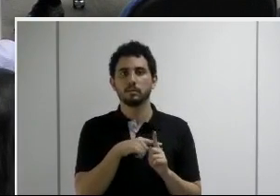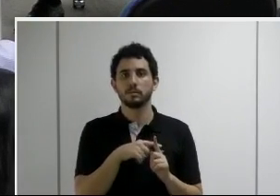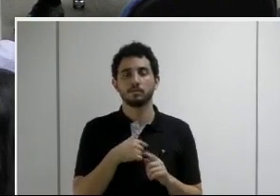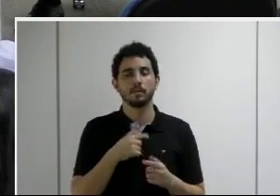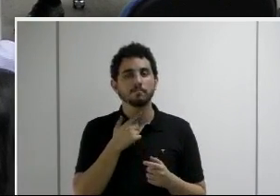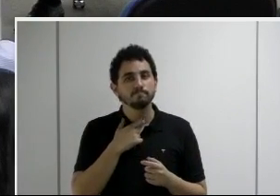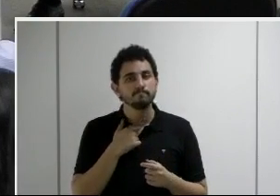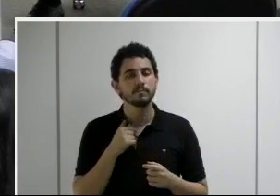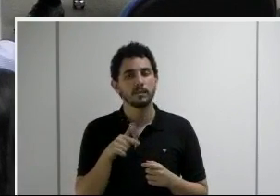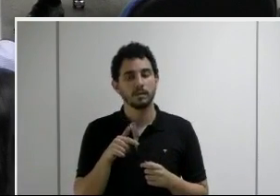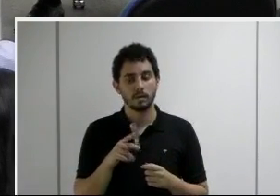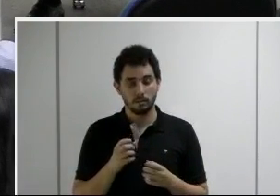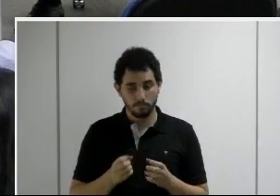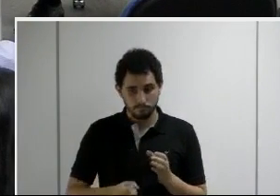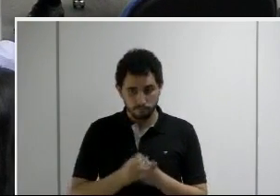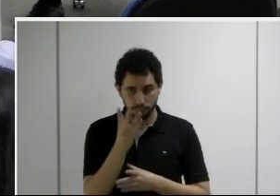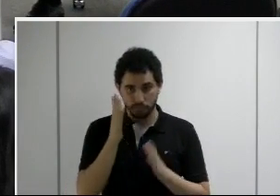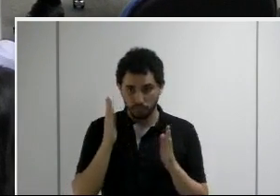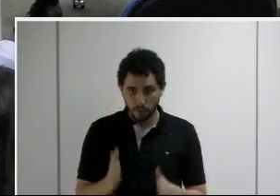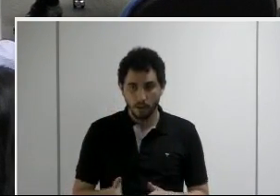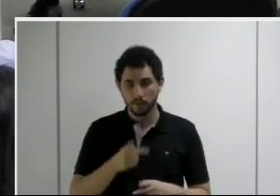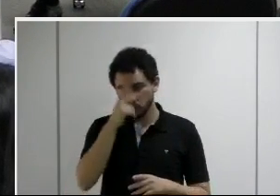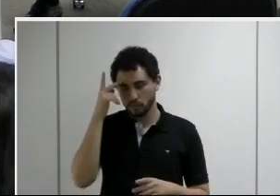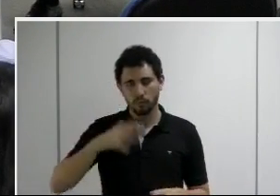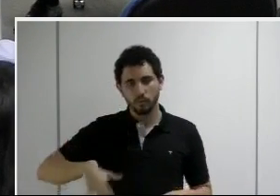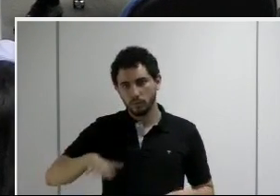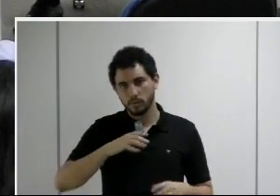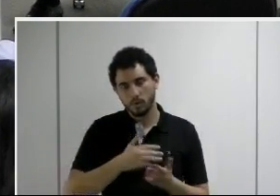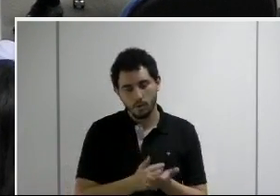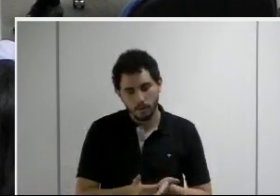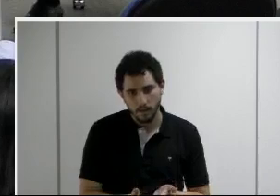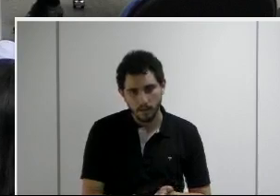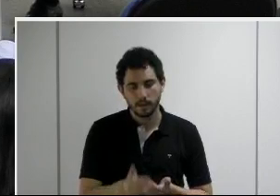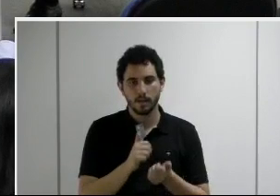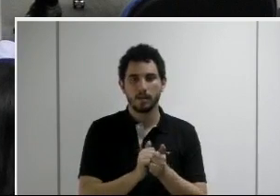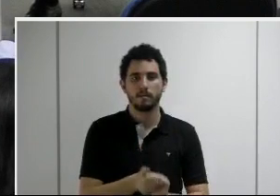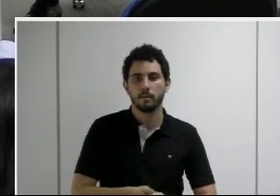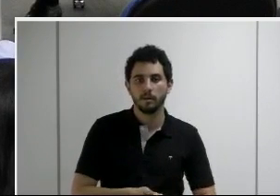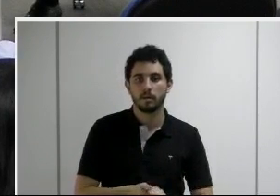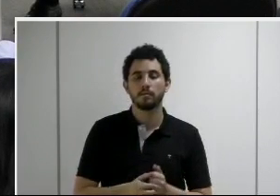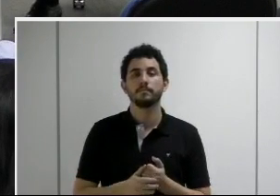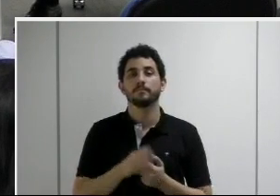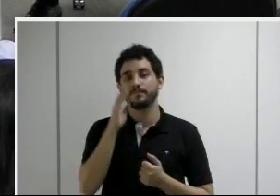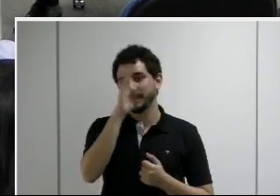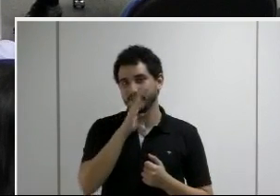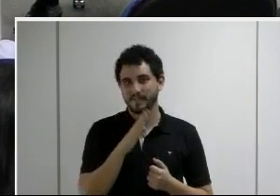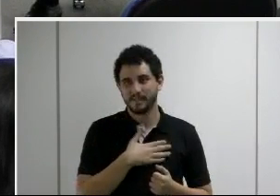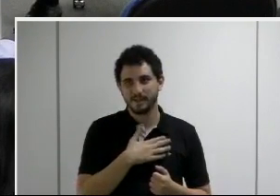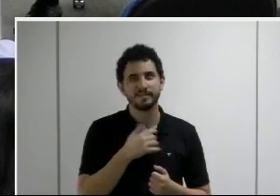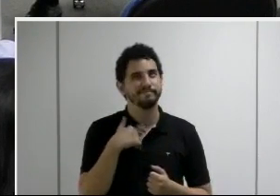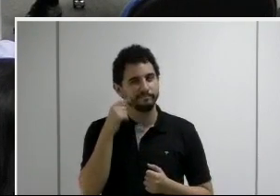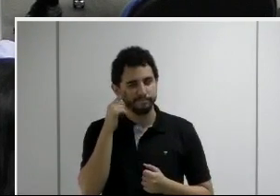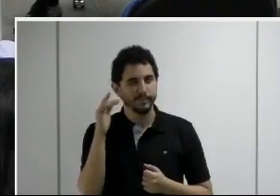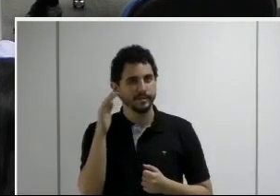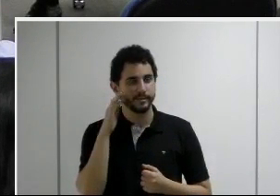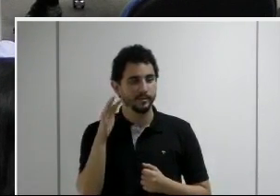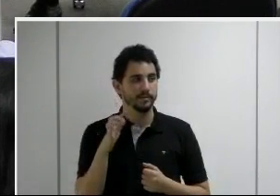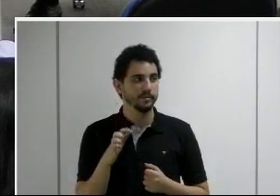que, uma vez que isso entre em vigor, de fato, as pessoas, as empresas comecem a se adaptar. Como brasileiro que sou, porém, imagino que